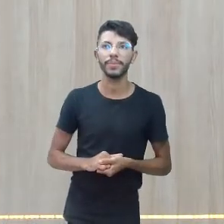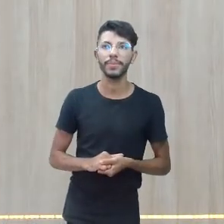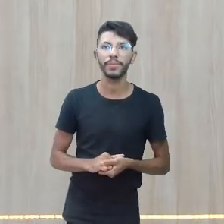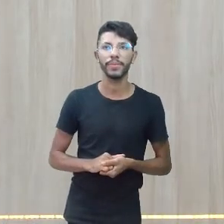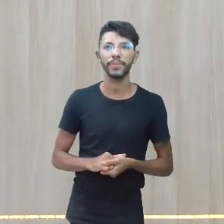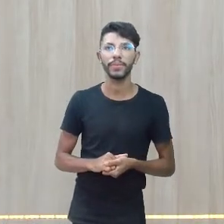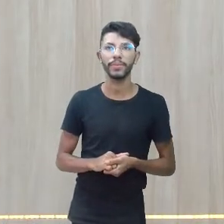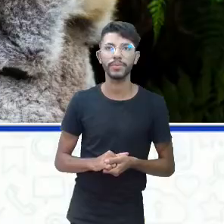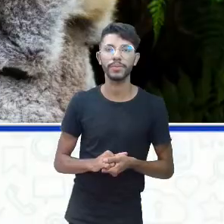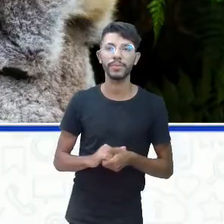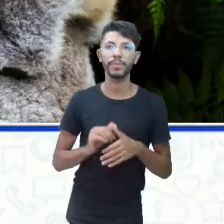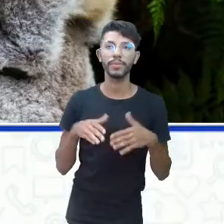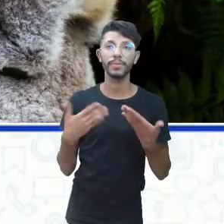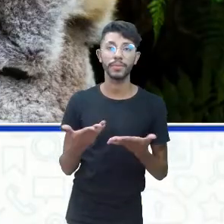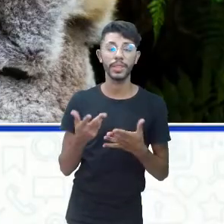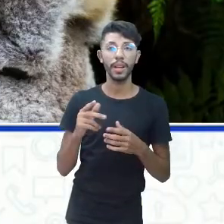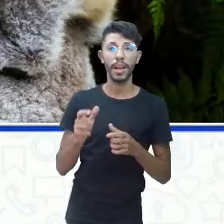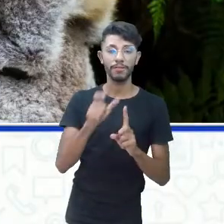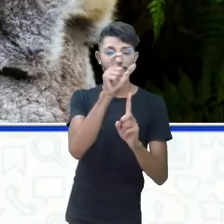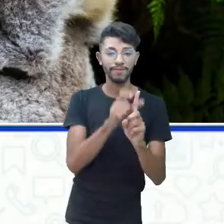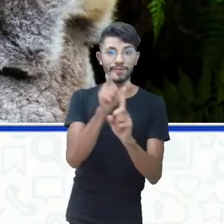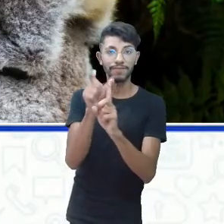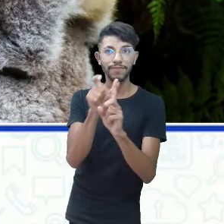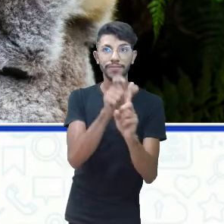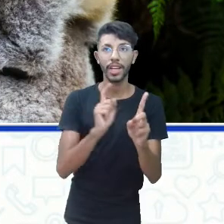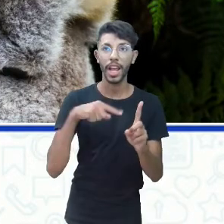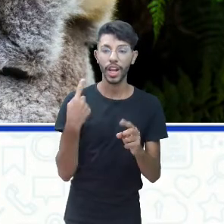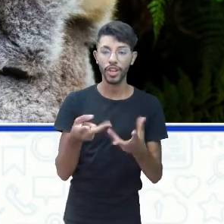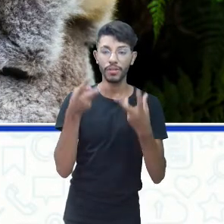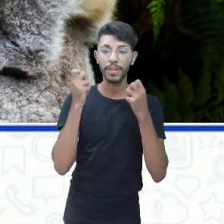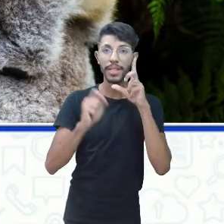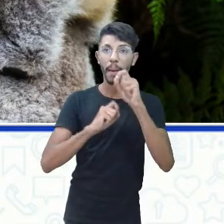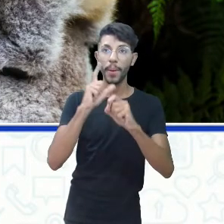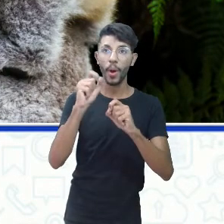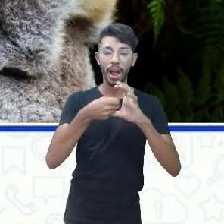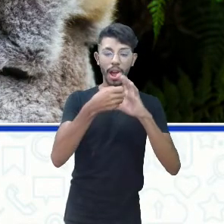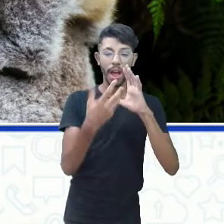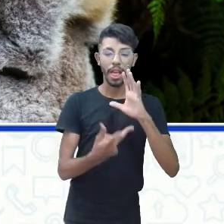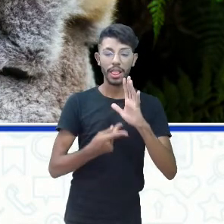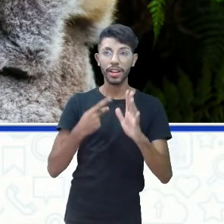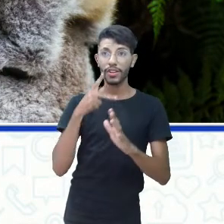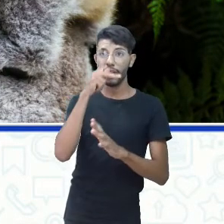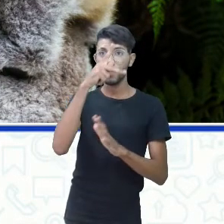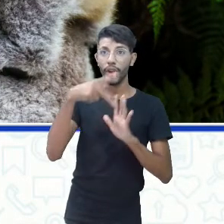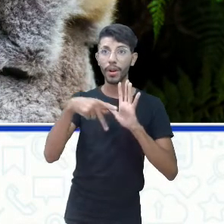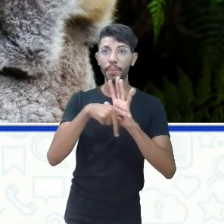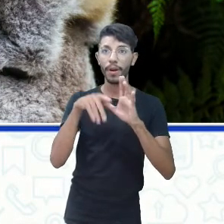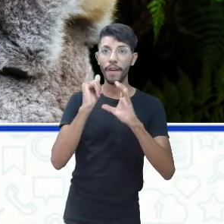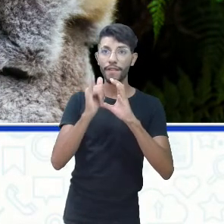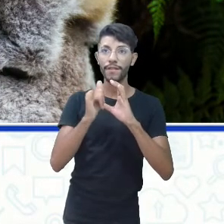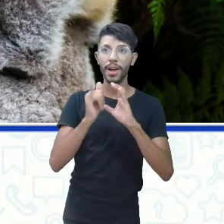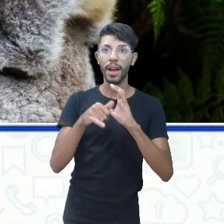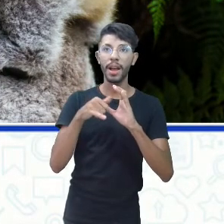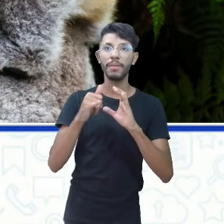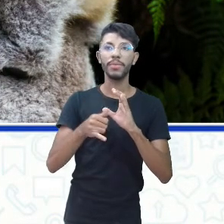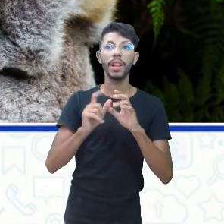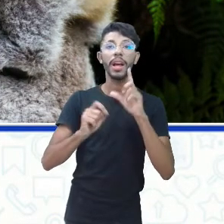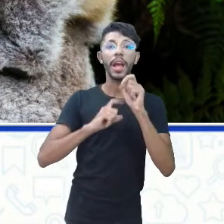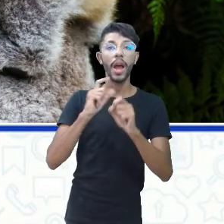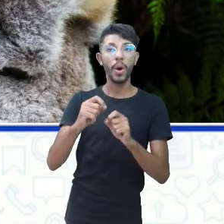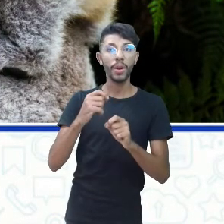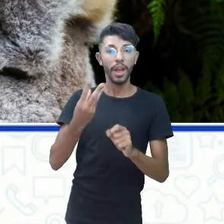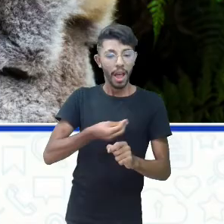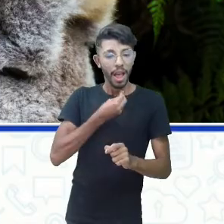É nos personagens que percebemos uma característica forte da fábula, que é a presença dos